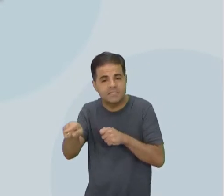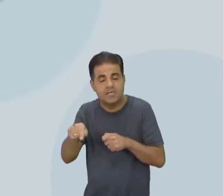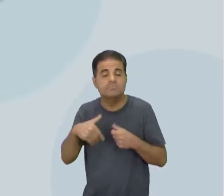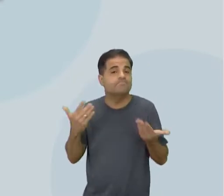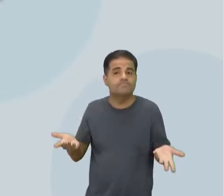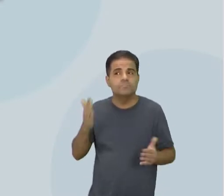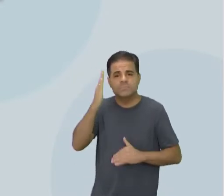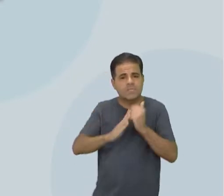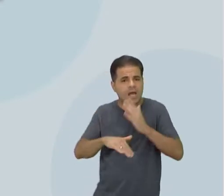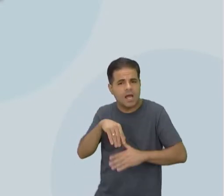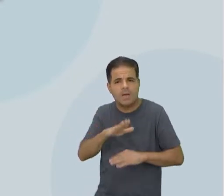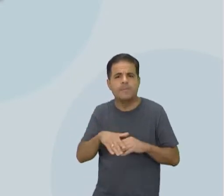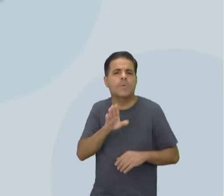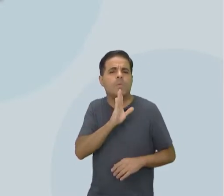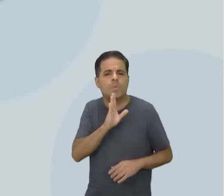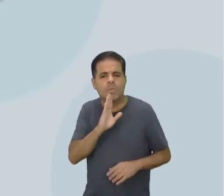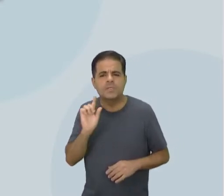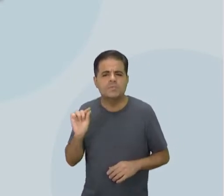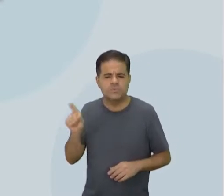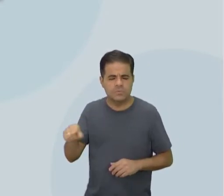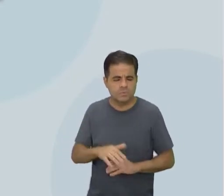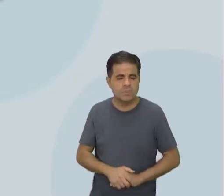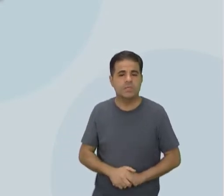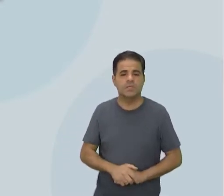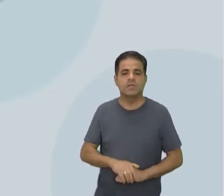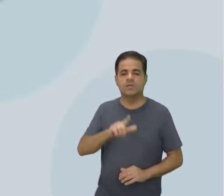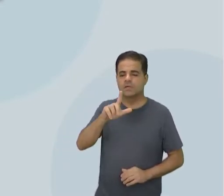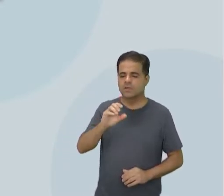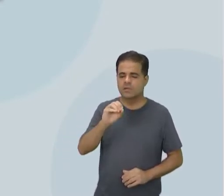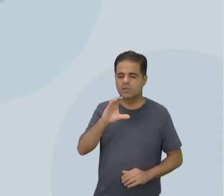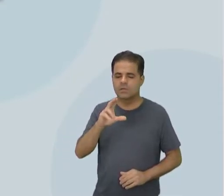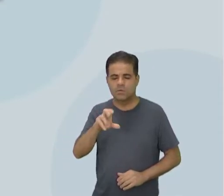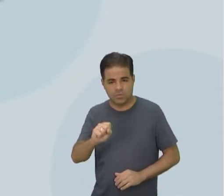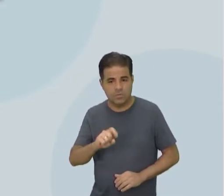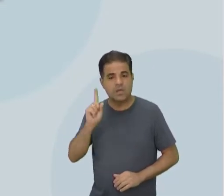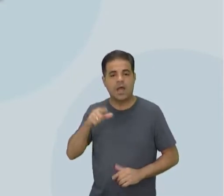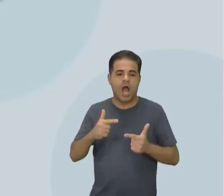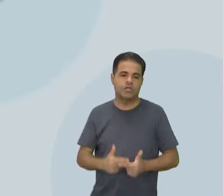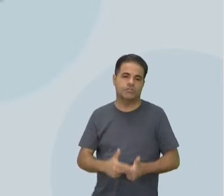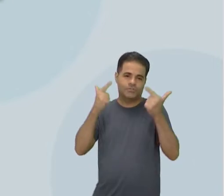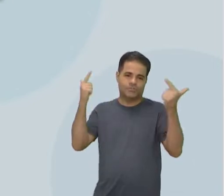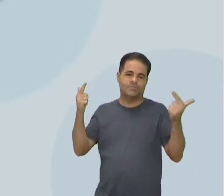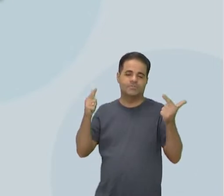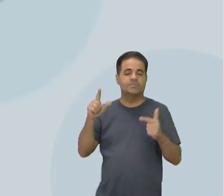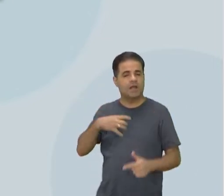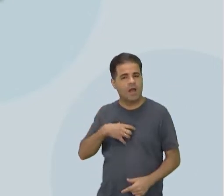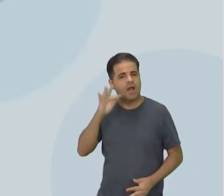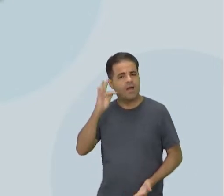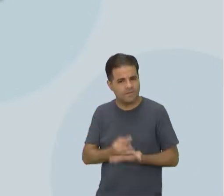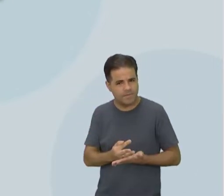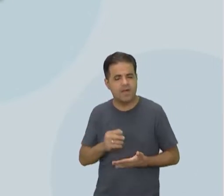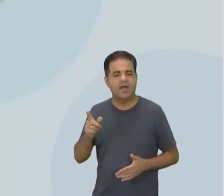ele domina, né? E o locus externo é a sorte, é a fé que ele tem,